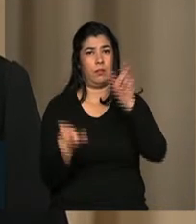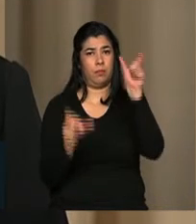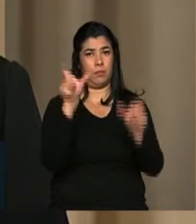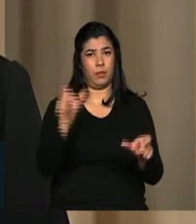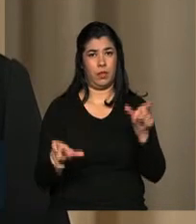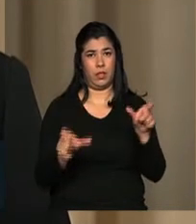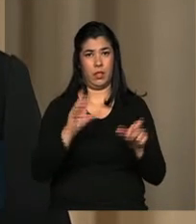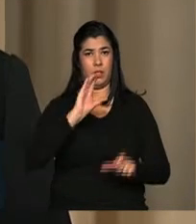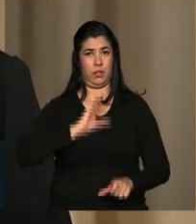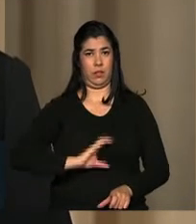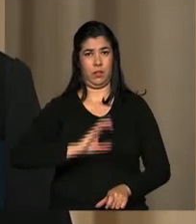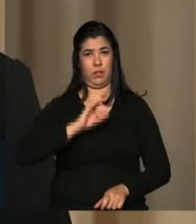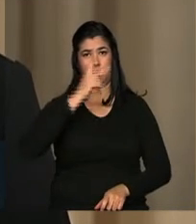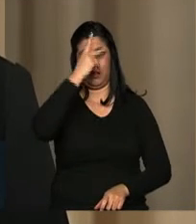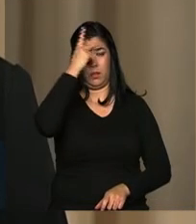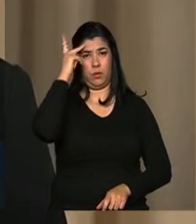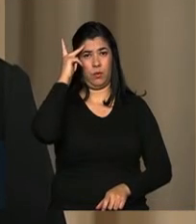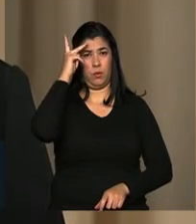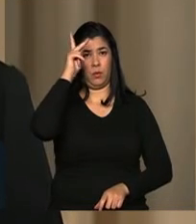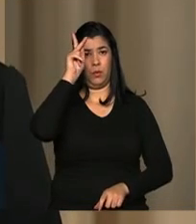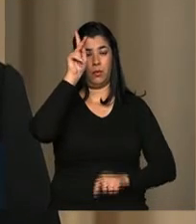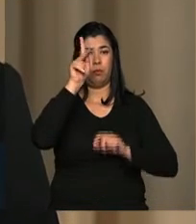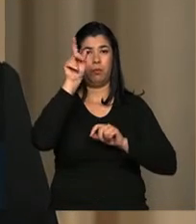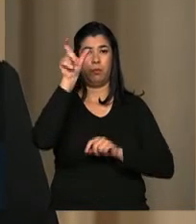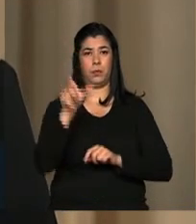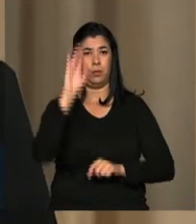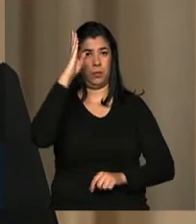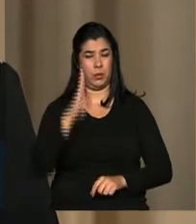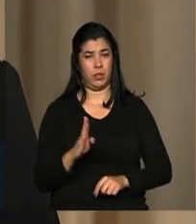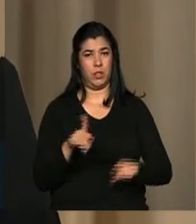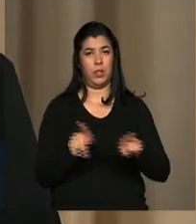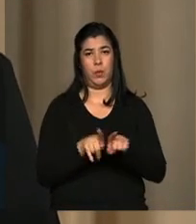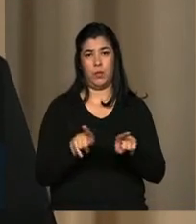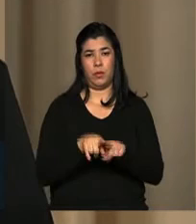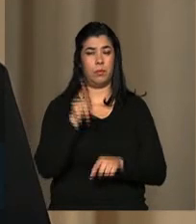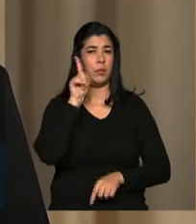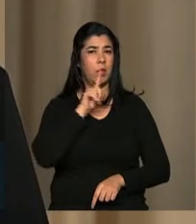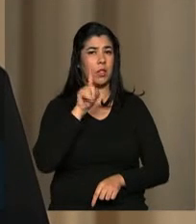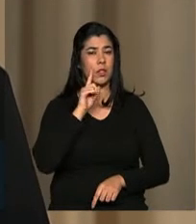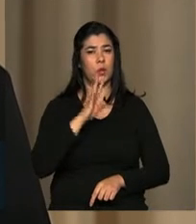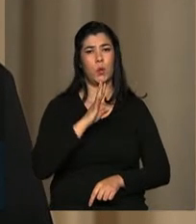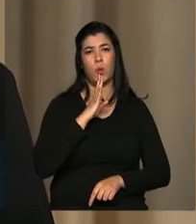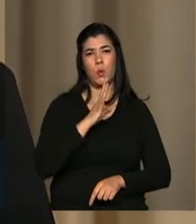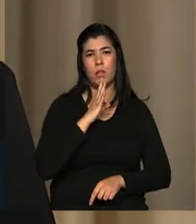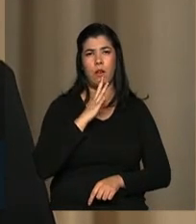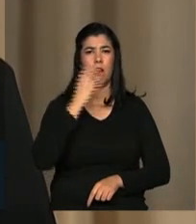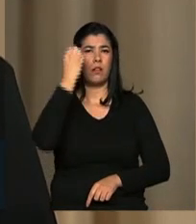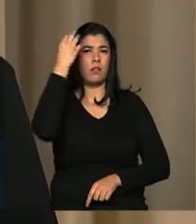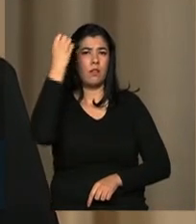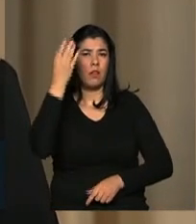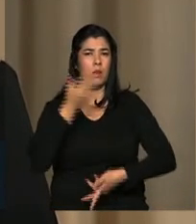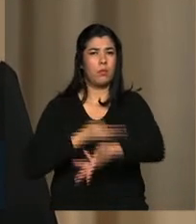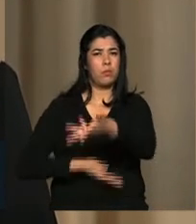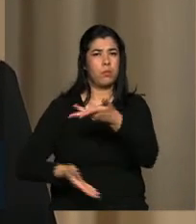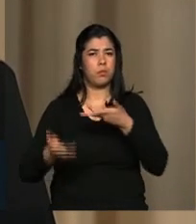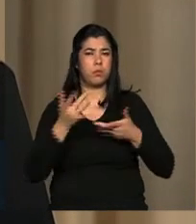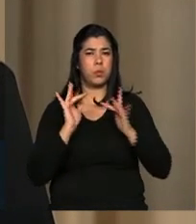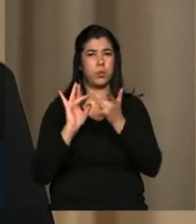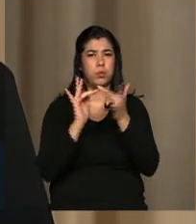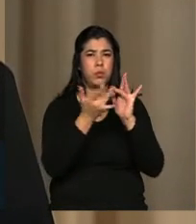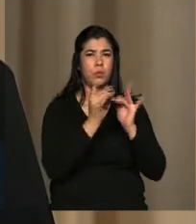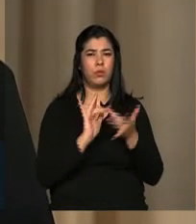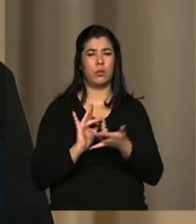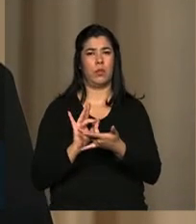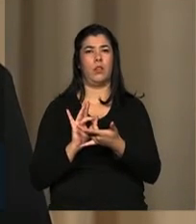brasileiro e cada cidadão americano que se conhecem, viajam, interagem, levam um